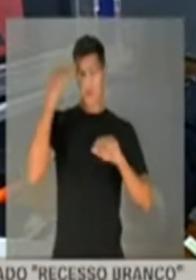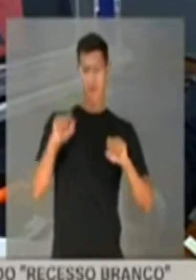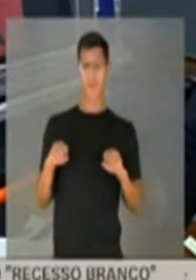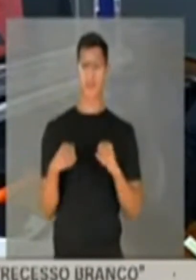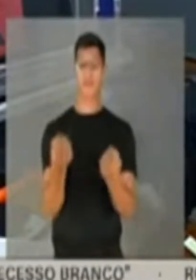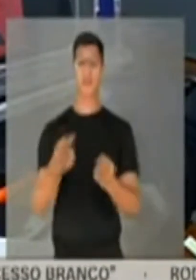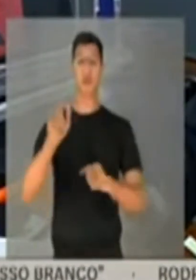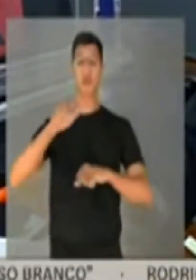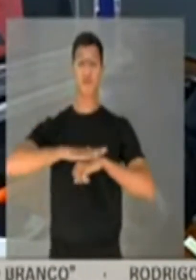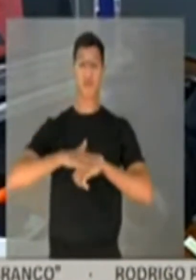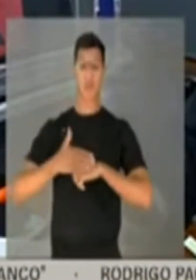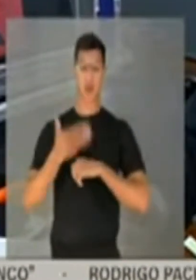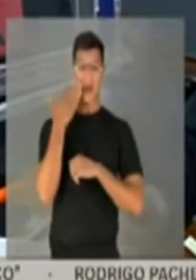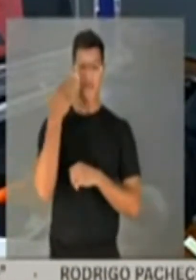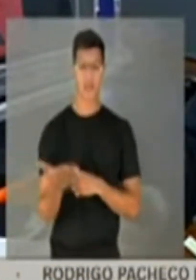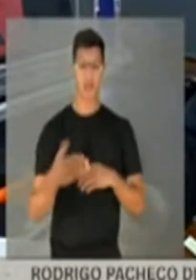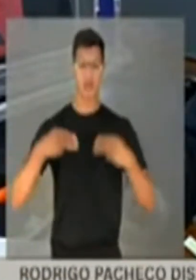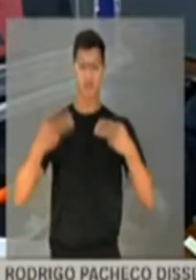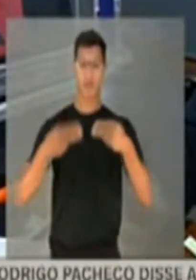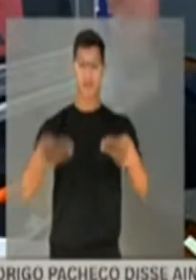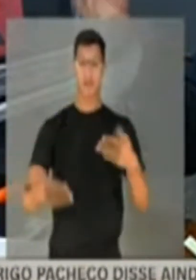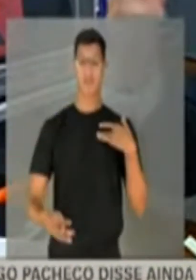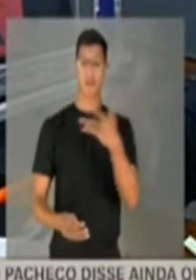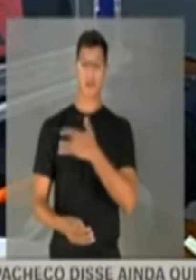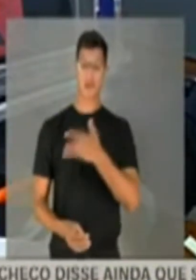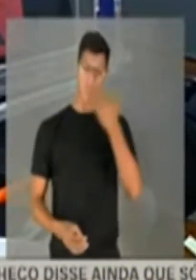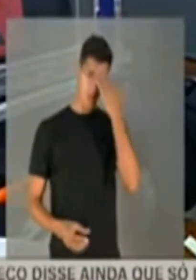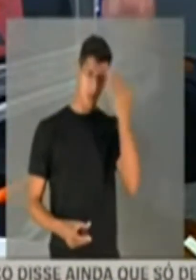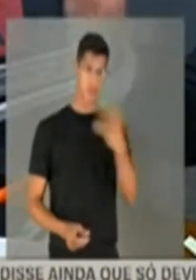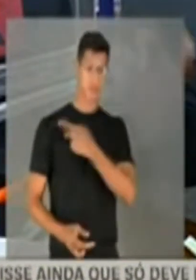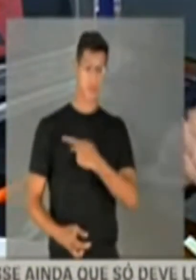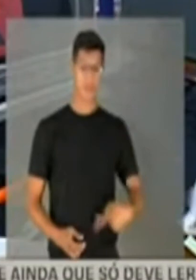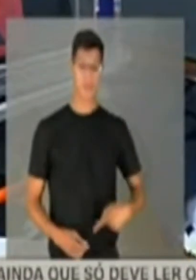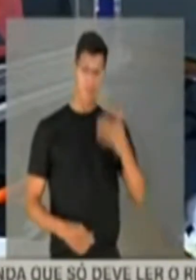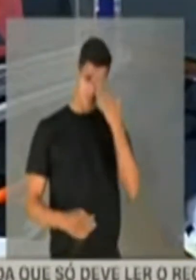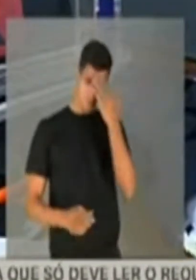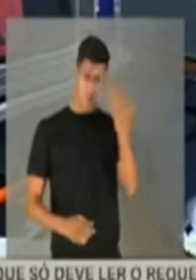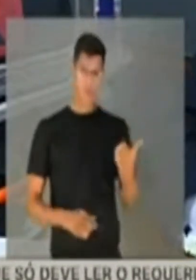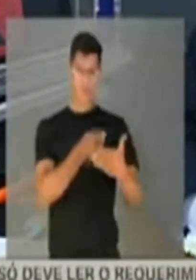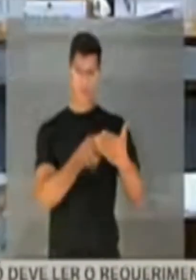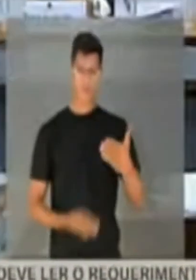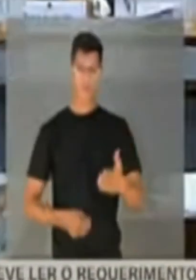o que fizeram à frente do Ministério da Saúde. Eu agradeço, senhor presidente, eu agradeço, senhor relator.